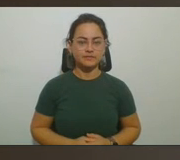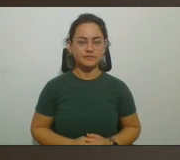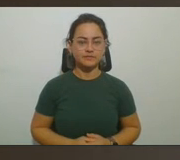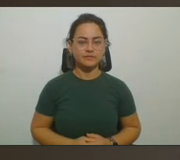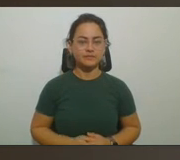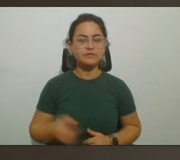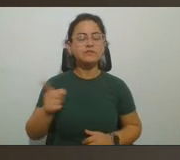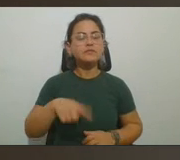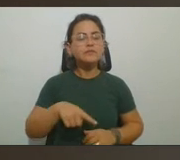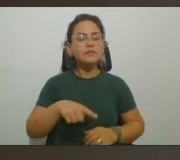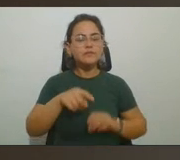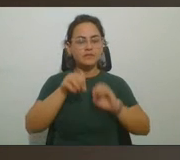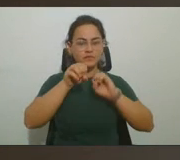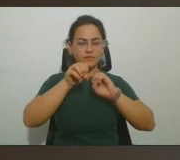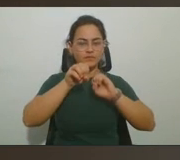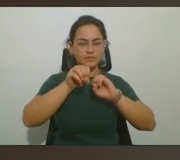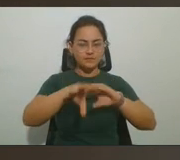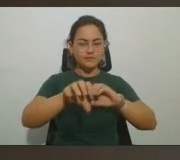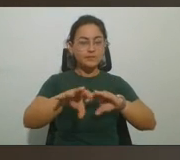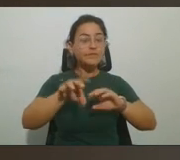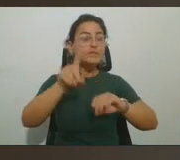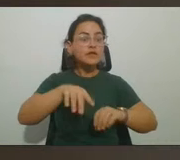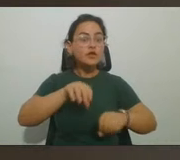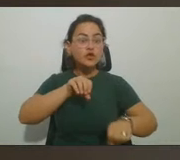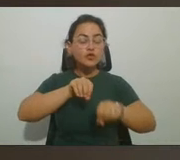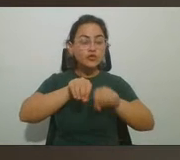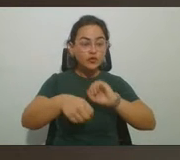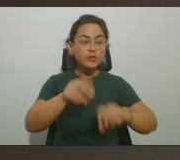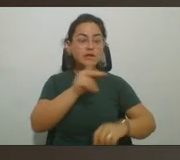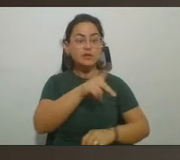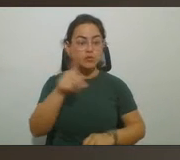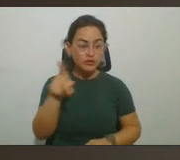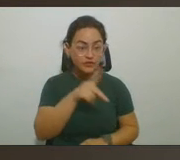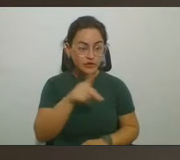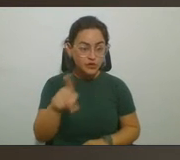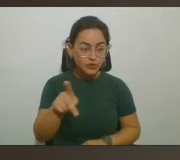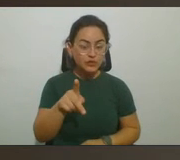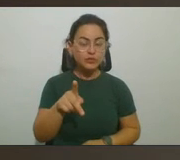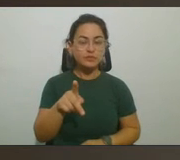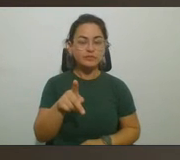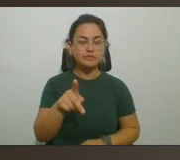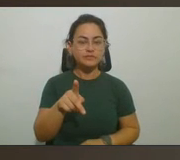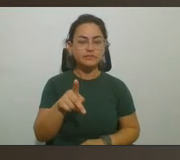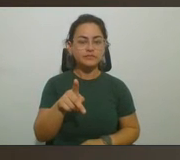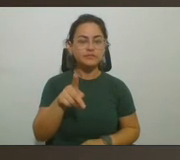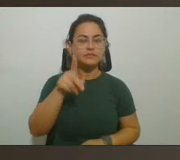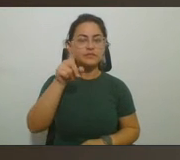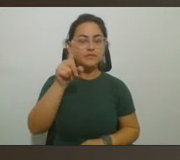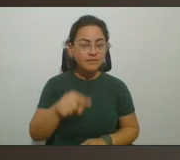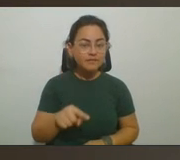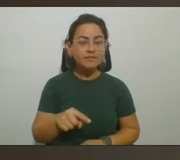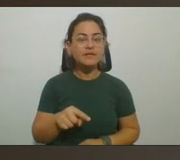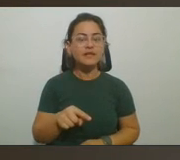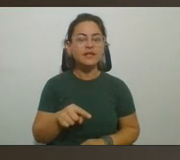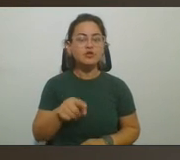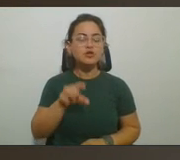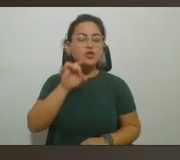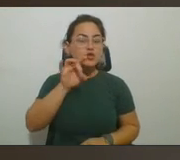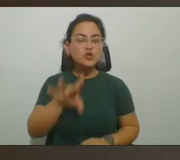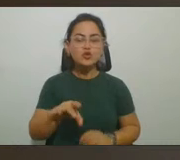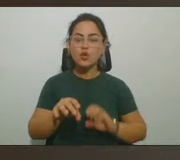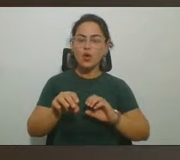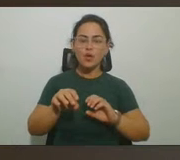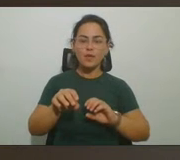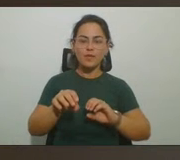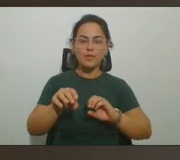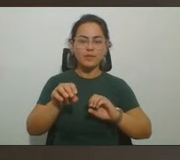da educação no contexto da formação de professores e professoras, para que ele não continue a reduzir-se a uma relação somente